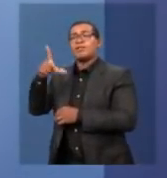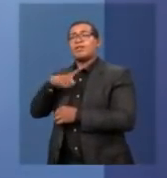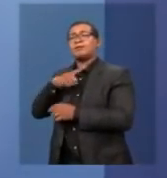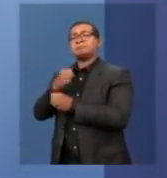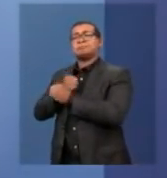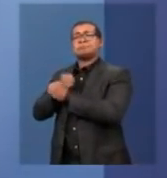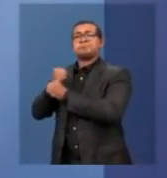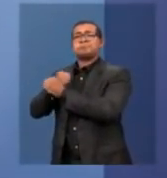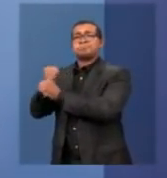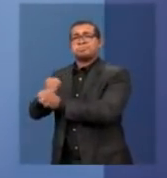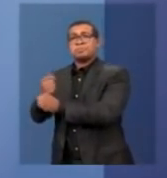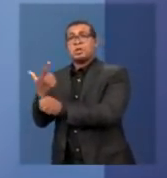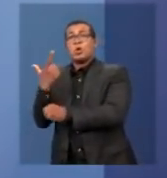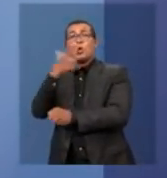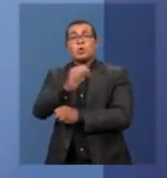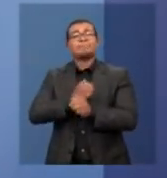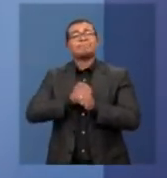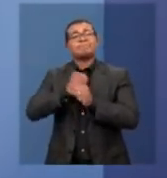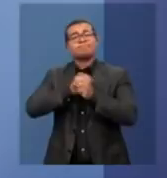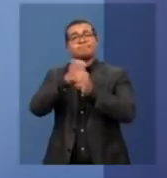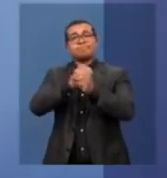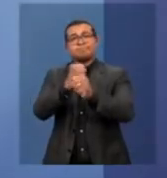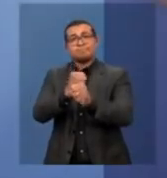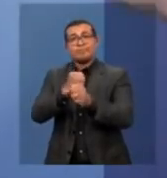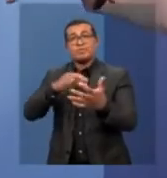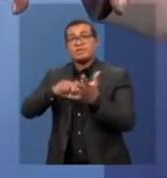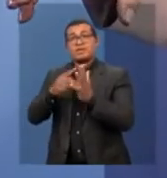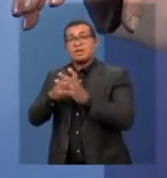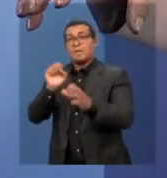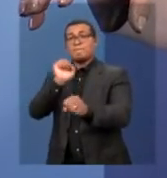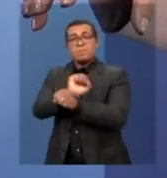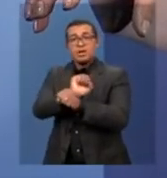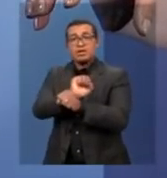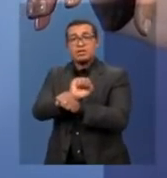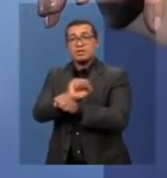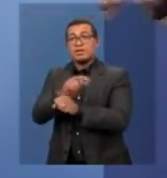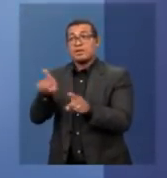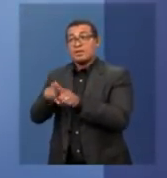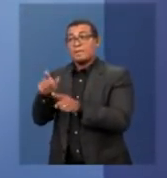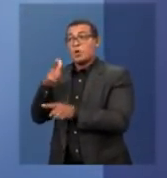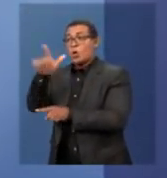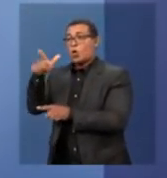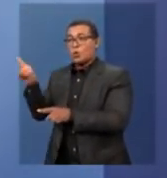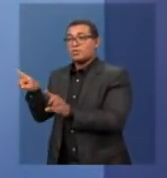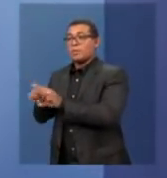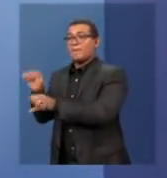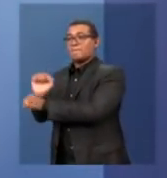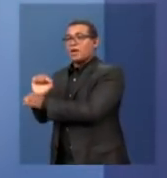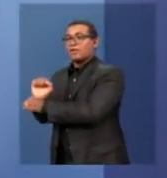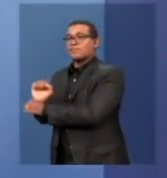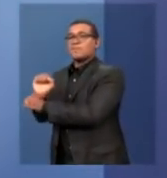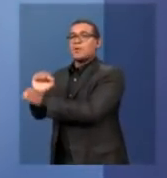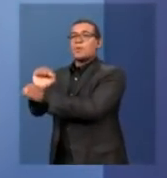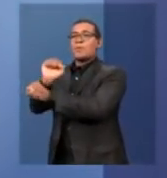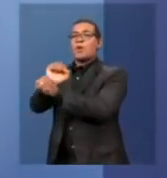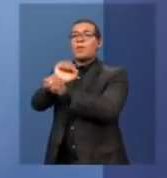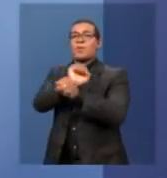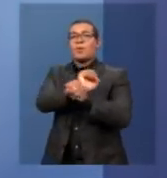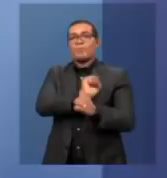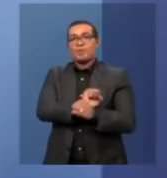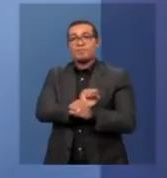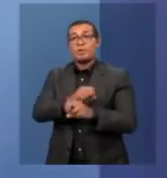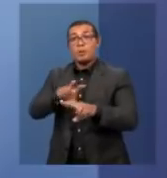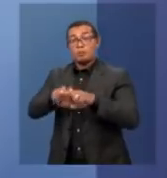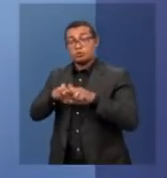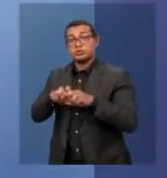então é preciso isso não anda as outras coisas também não estão andando então a questão da saúde é prioridade